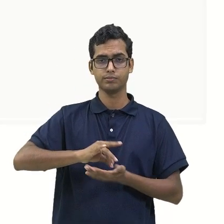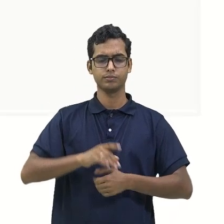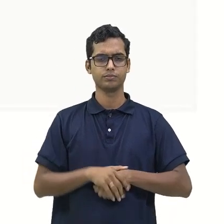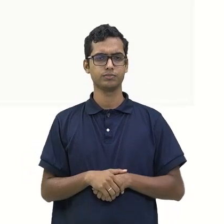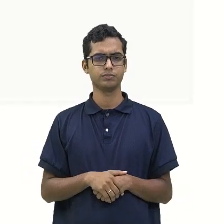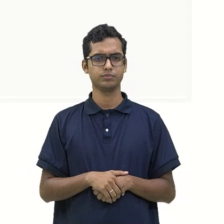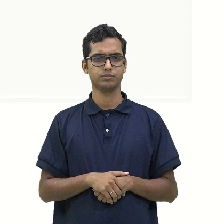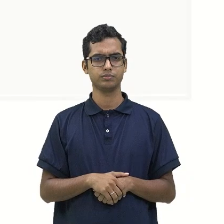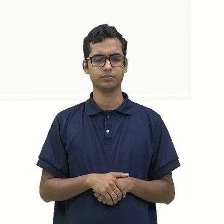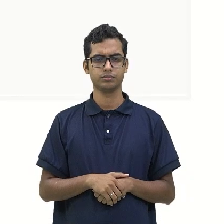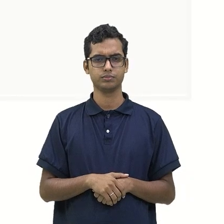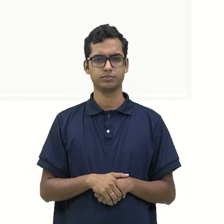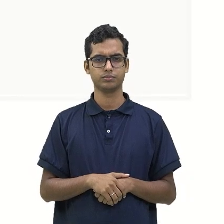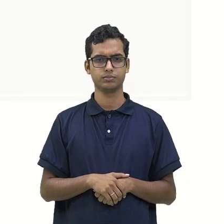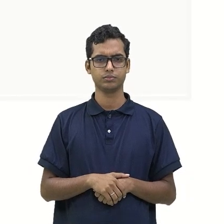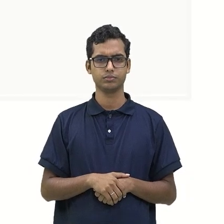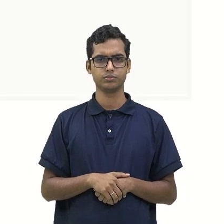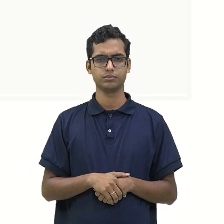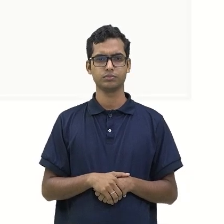seja, a razão,